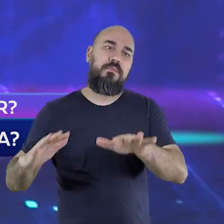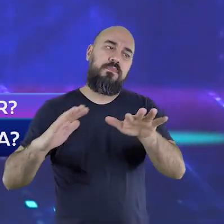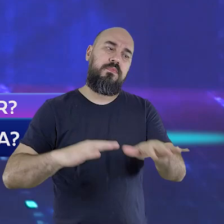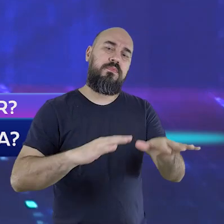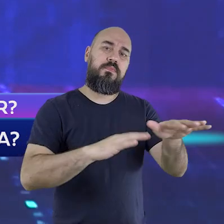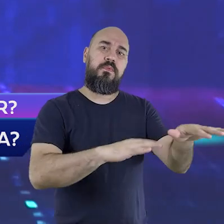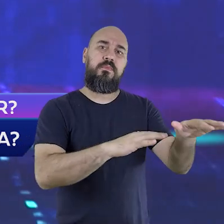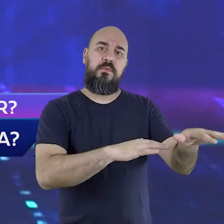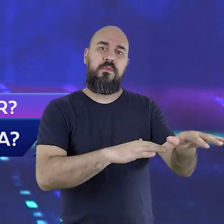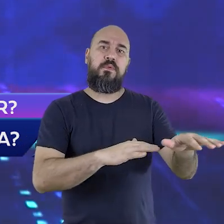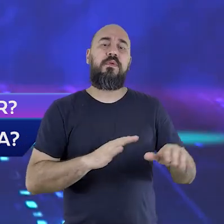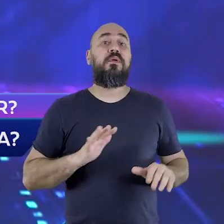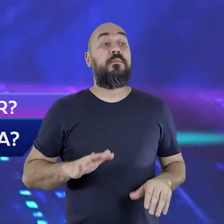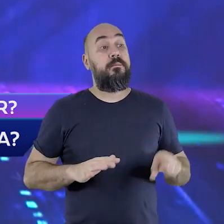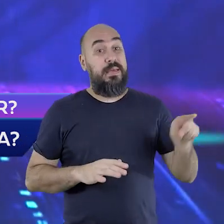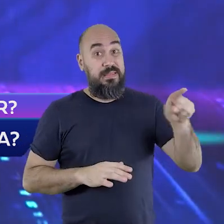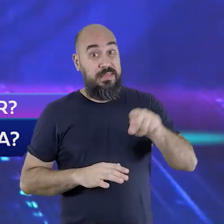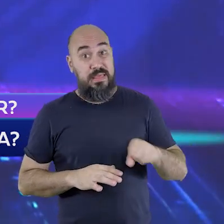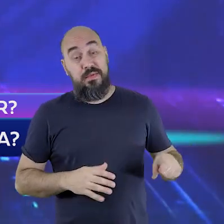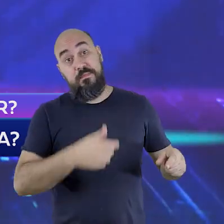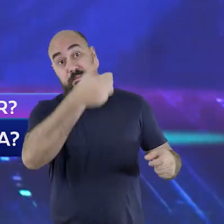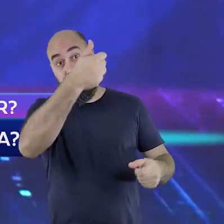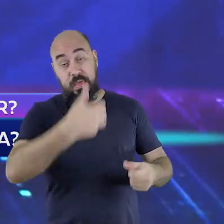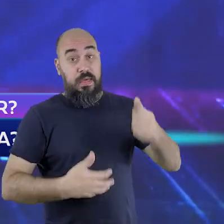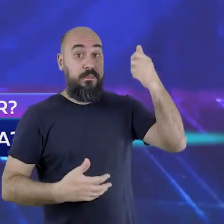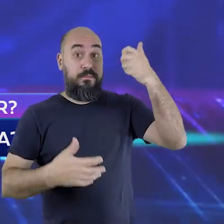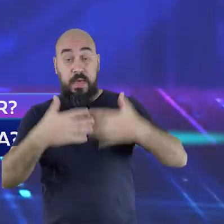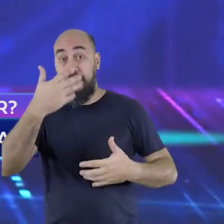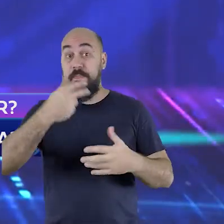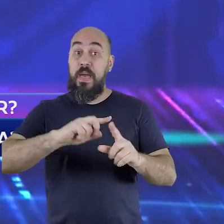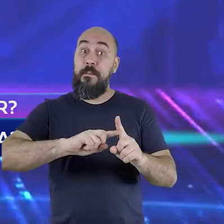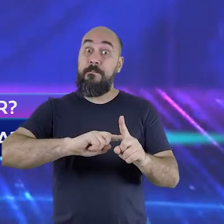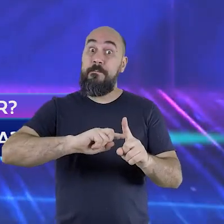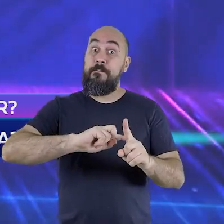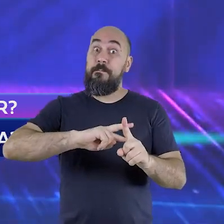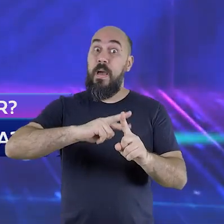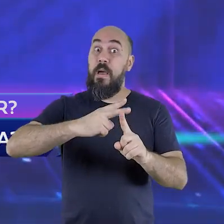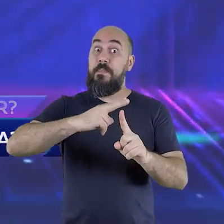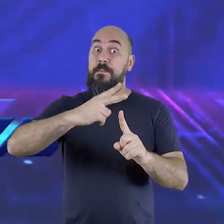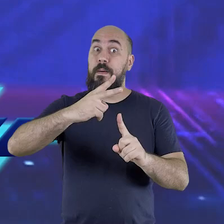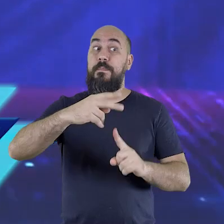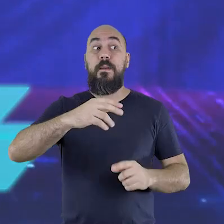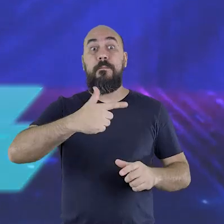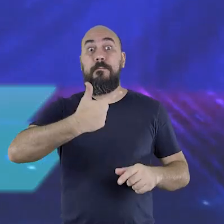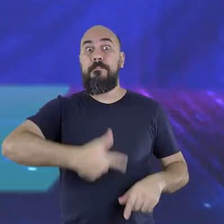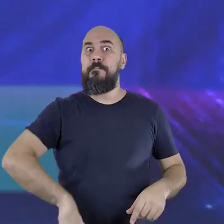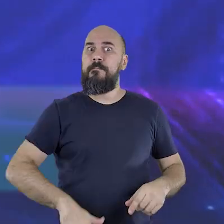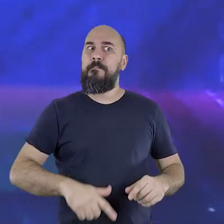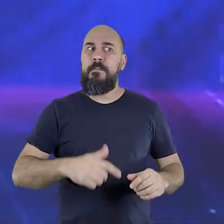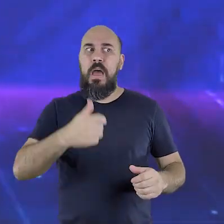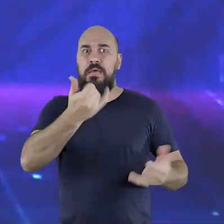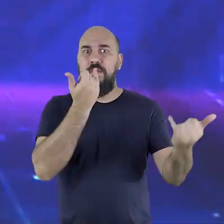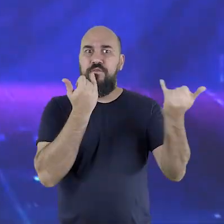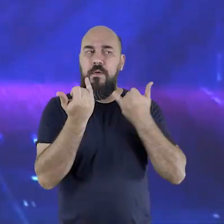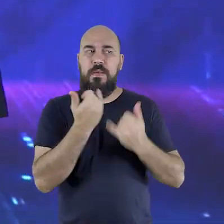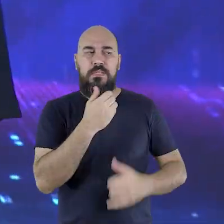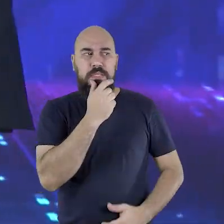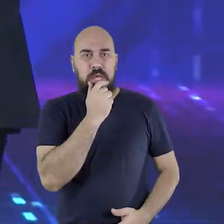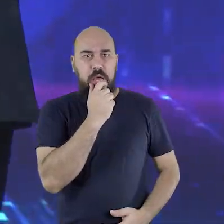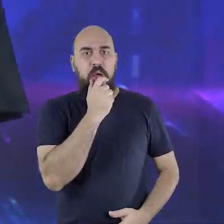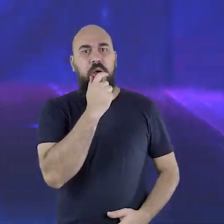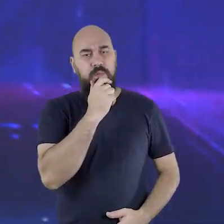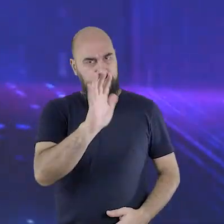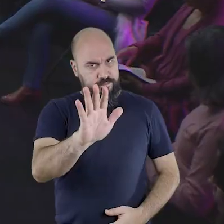as mensagens não se referiam apenas aos dias de Babilônia, mas eles chegam até os nossos dias. Vamos à Bíblia, Daniel capítulo